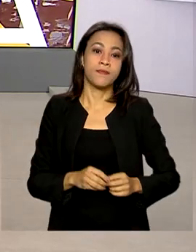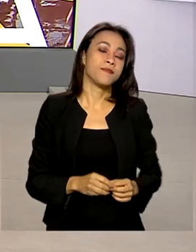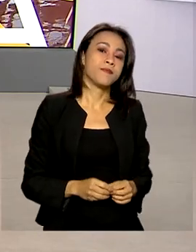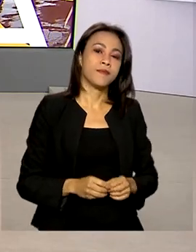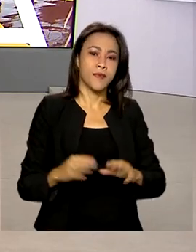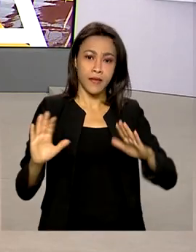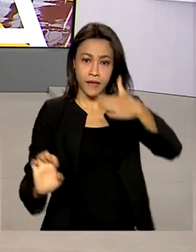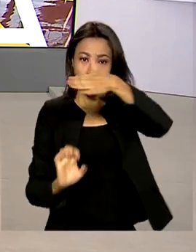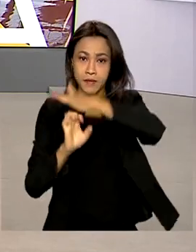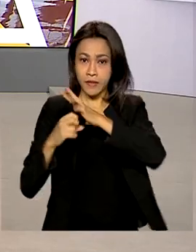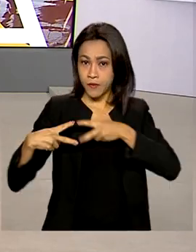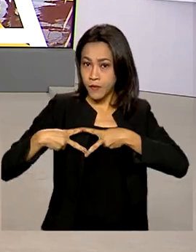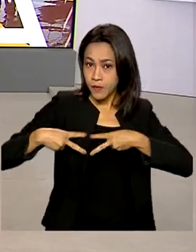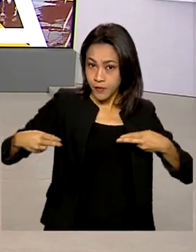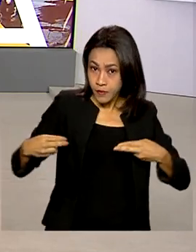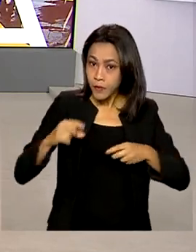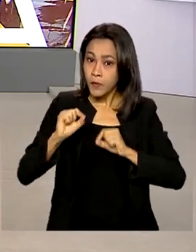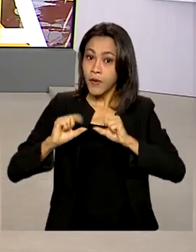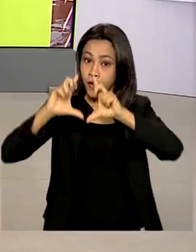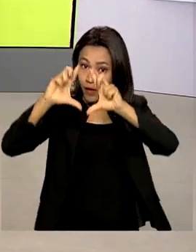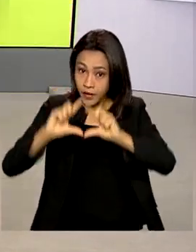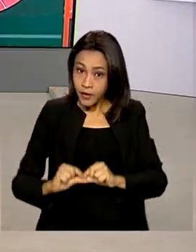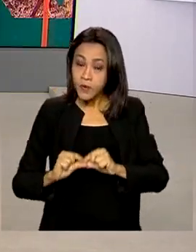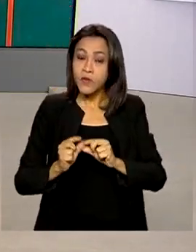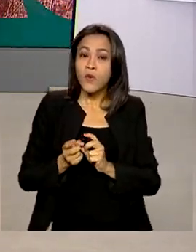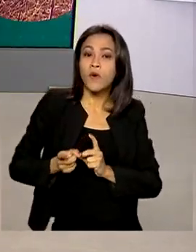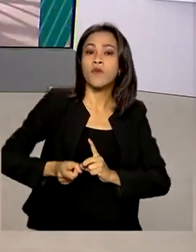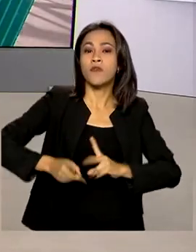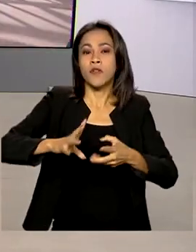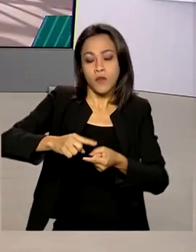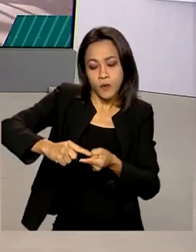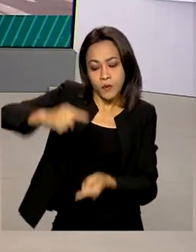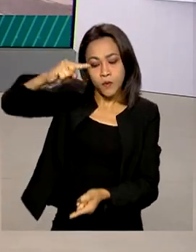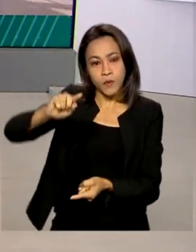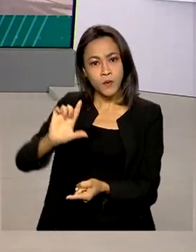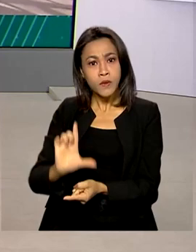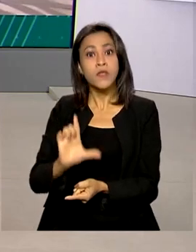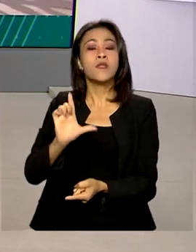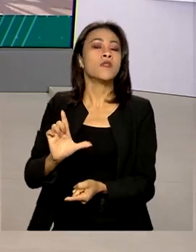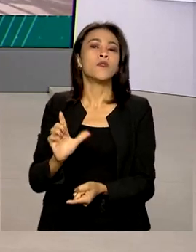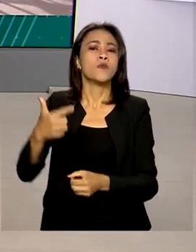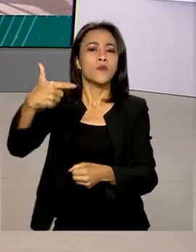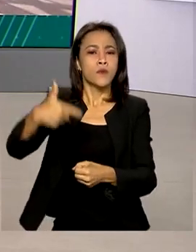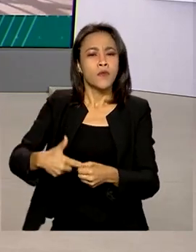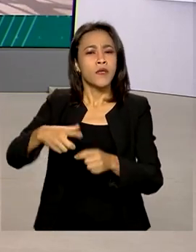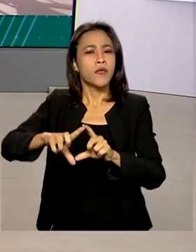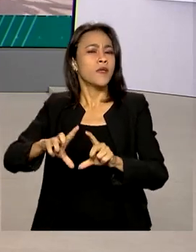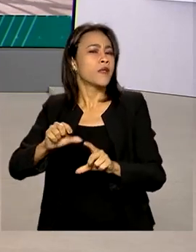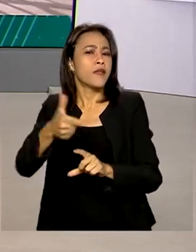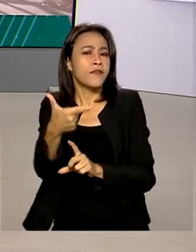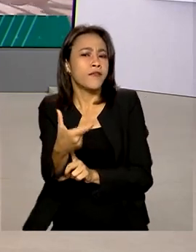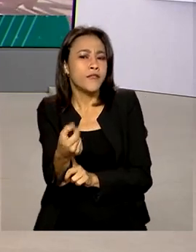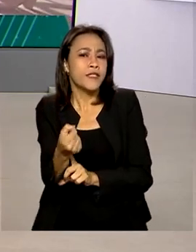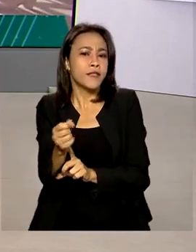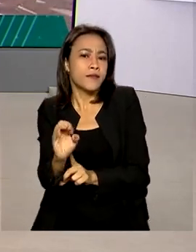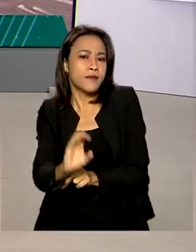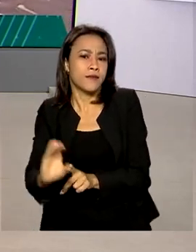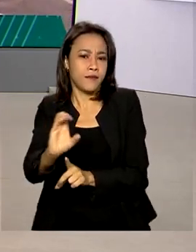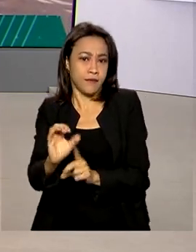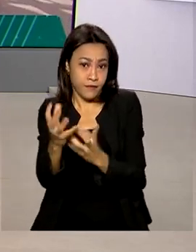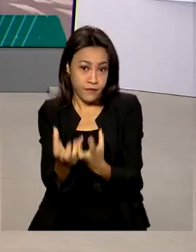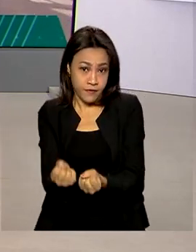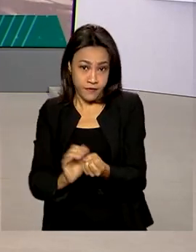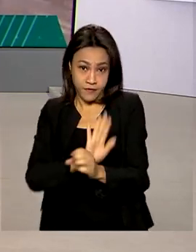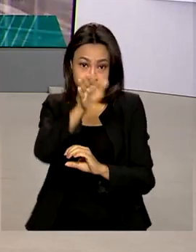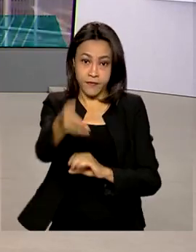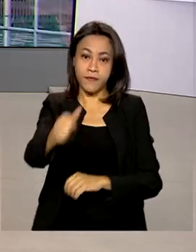e a Petrobras reduziu o preço de venda do litro do diesel para as distribuidoras em vinte centavos vamos ao vivo ao Rio